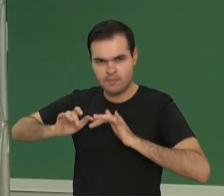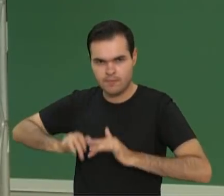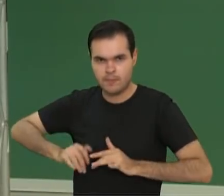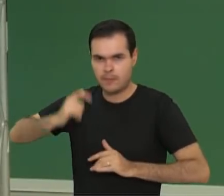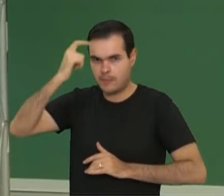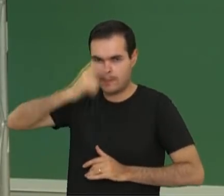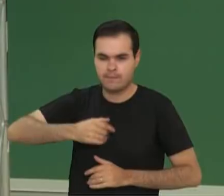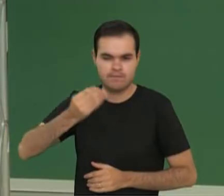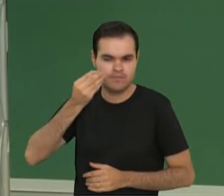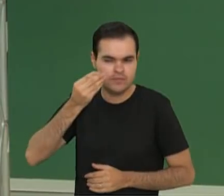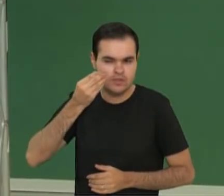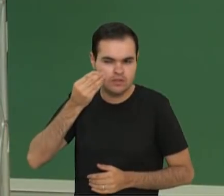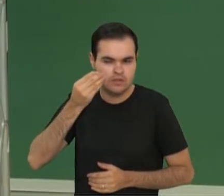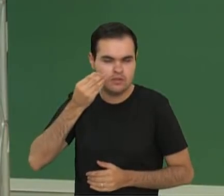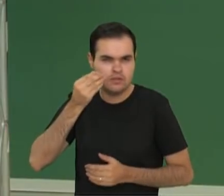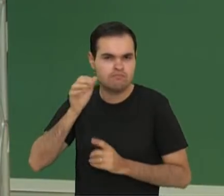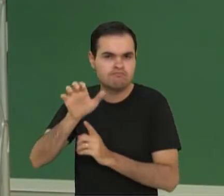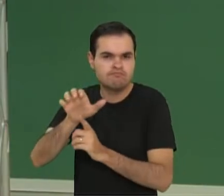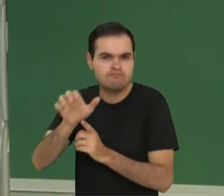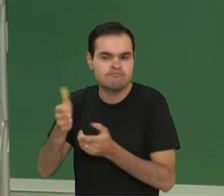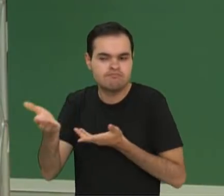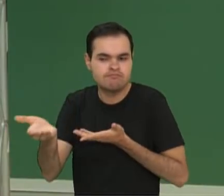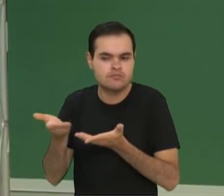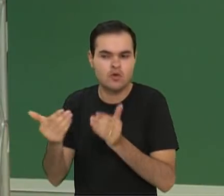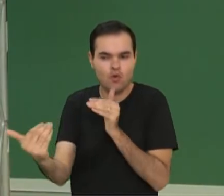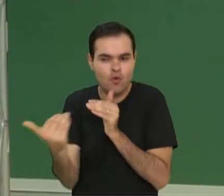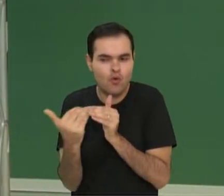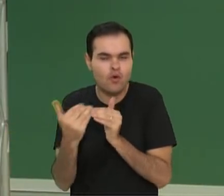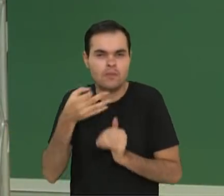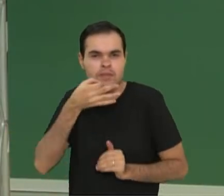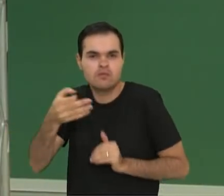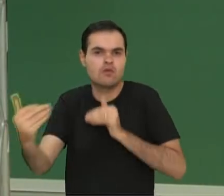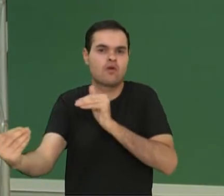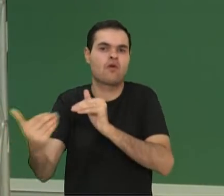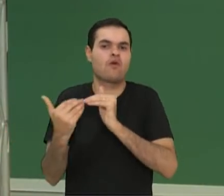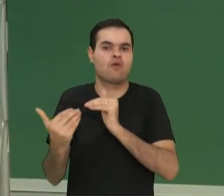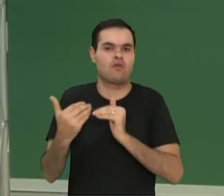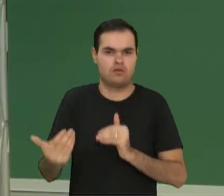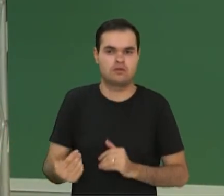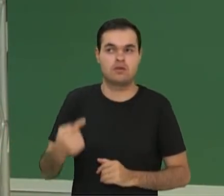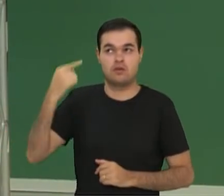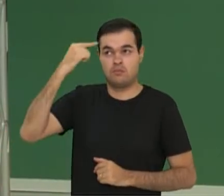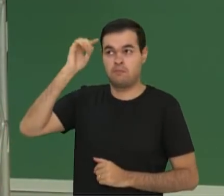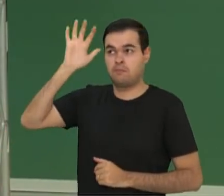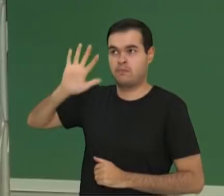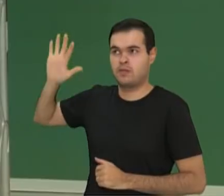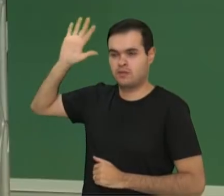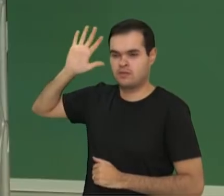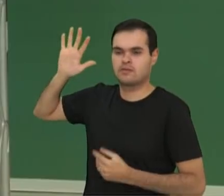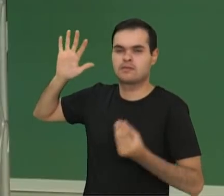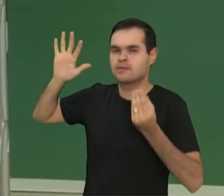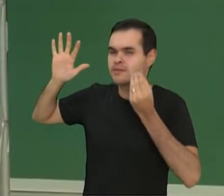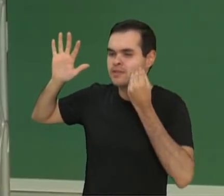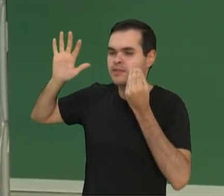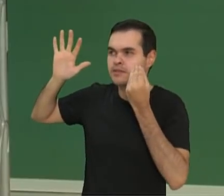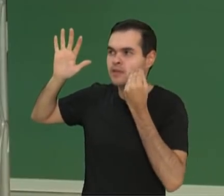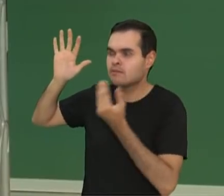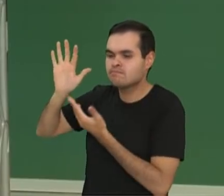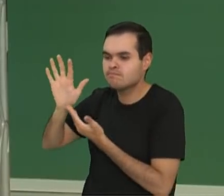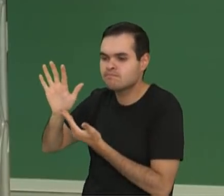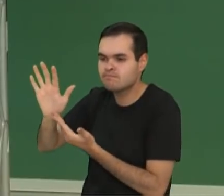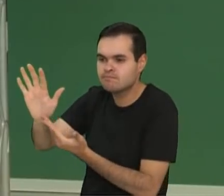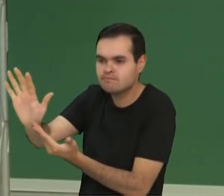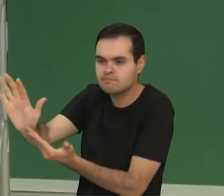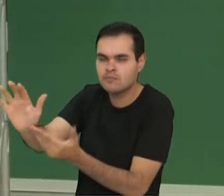tenta persuadir, convencer o leitor a concordar com a opinião dele, com o que ele pensa. Então ele vai construir todo